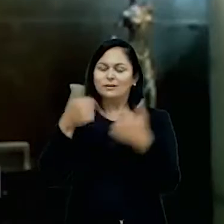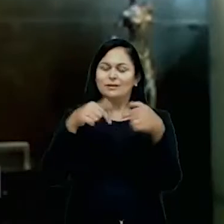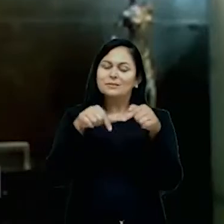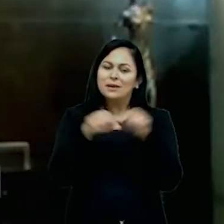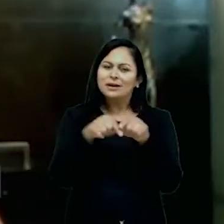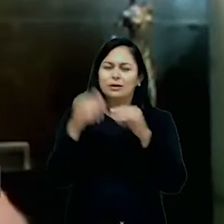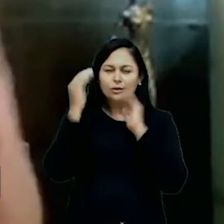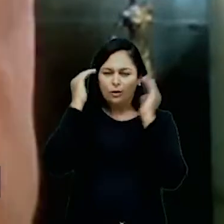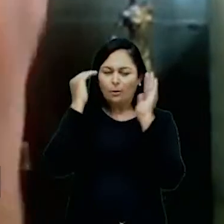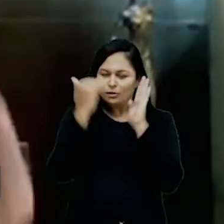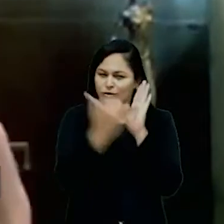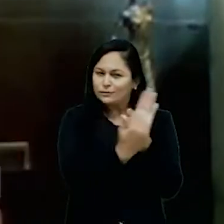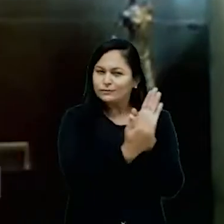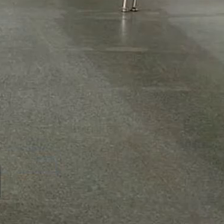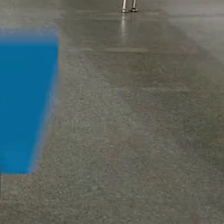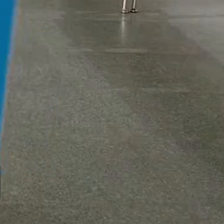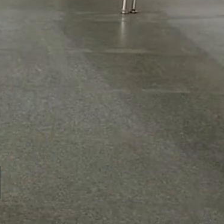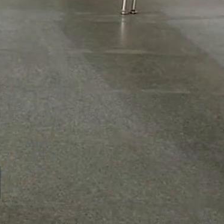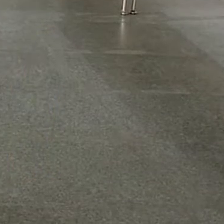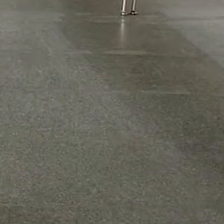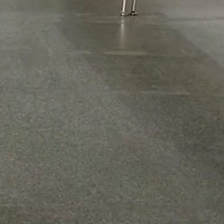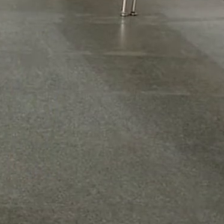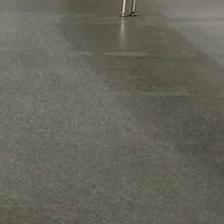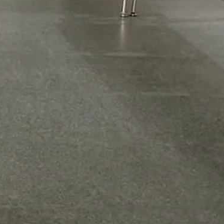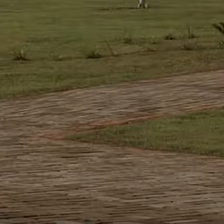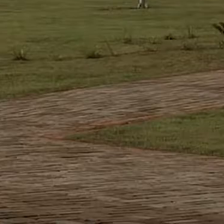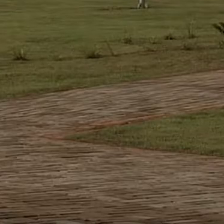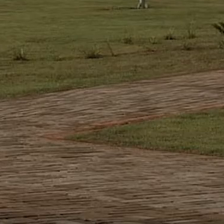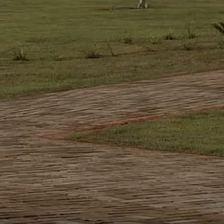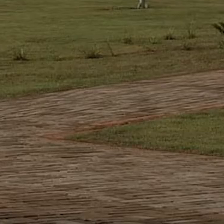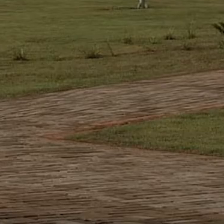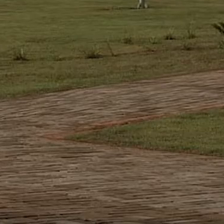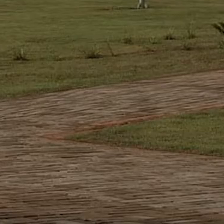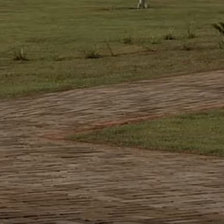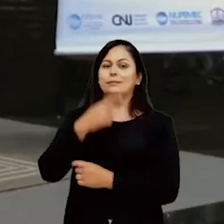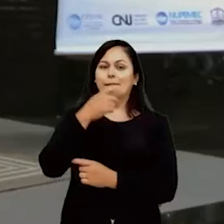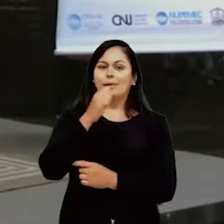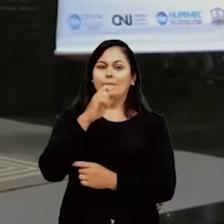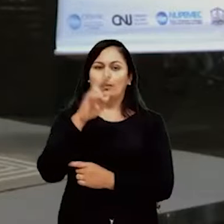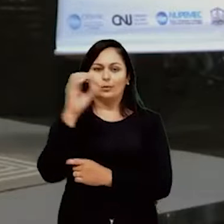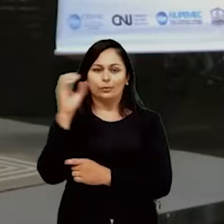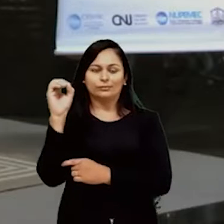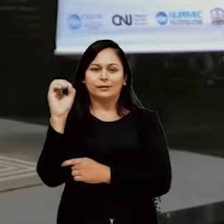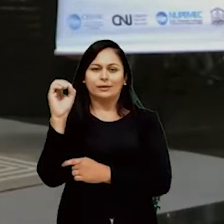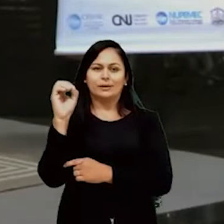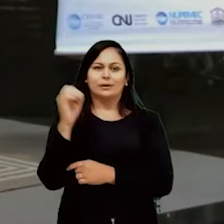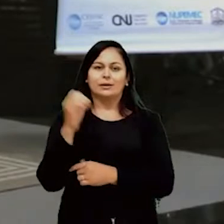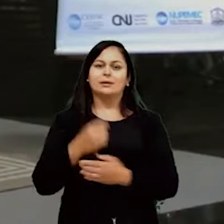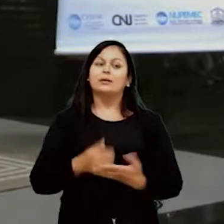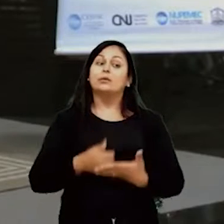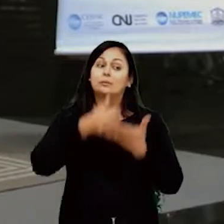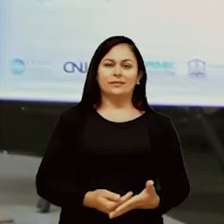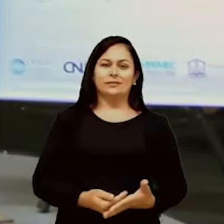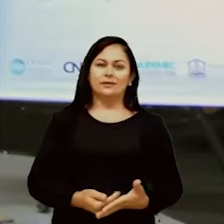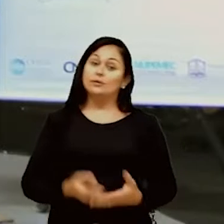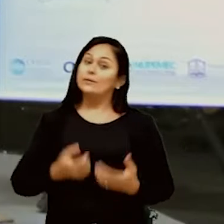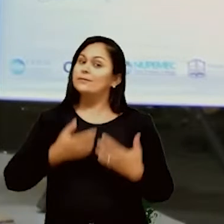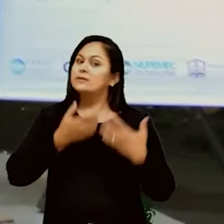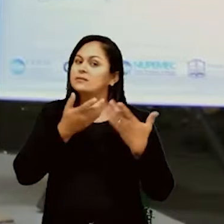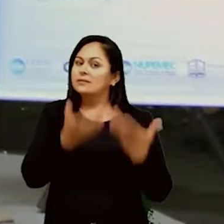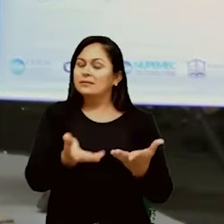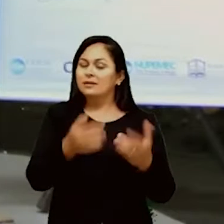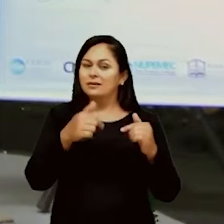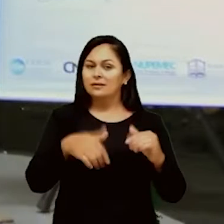Organizada pela primeira vara cível e pelo Sejusque da comarca de Primavera do Leste, a oficina de parentalidade e divórcio foi